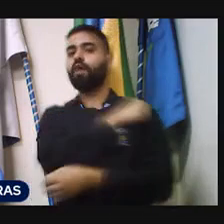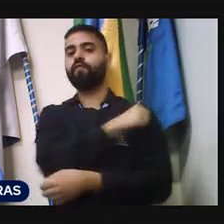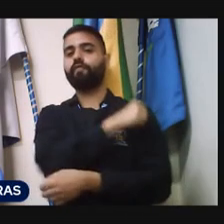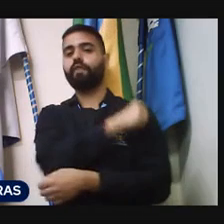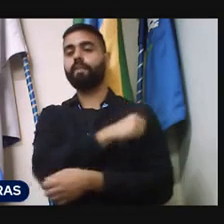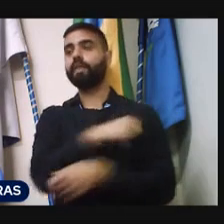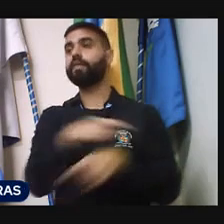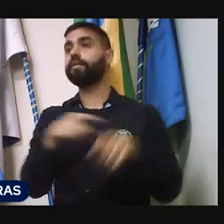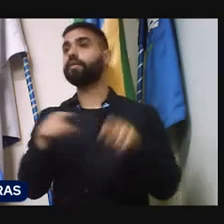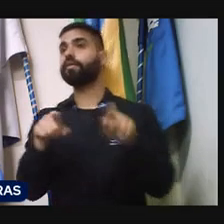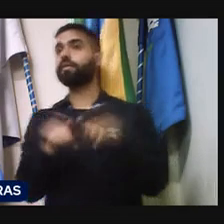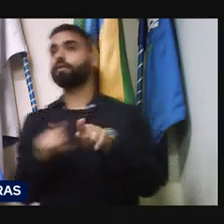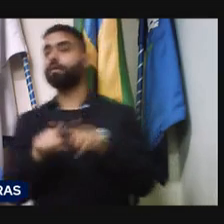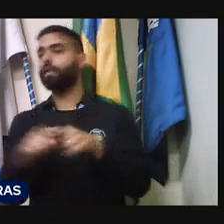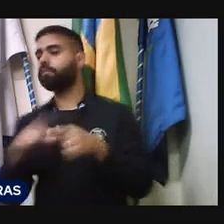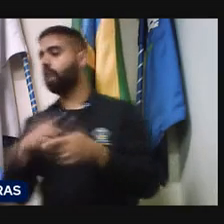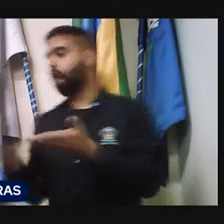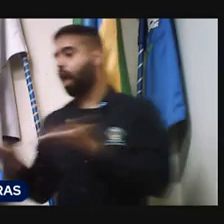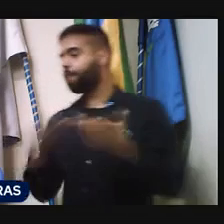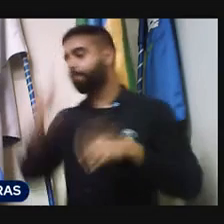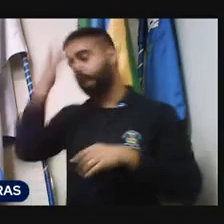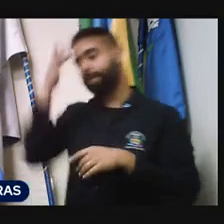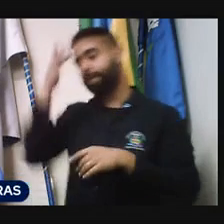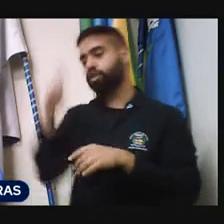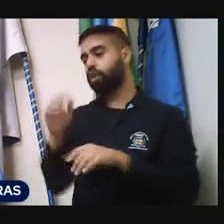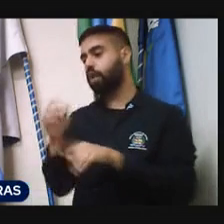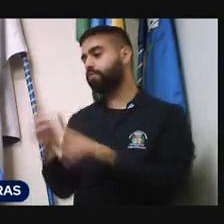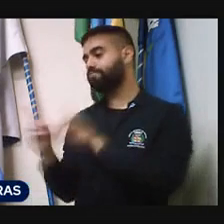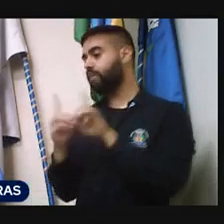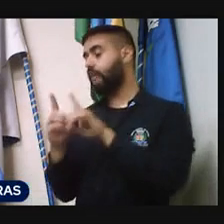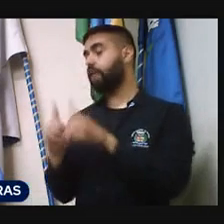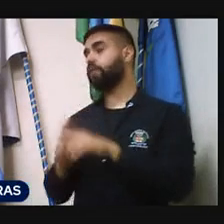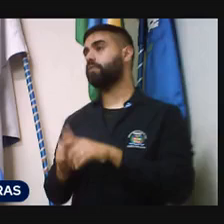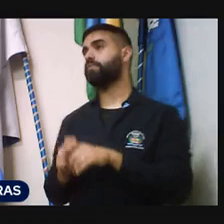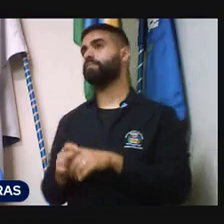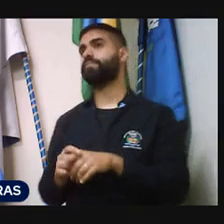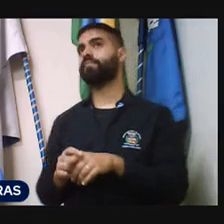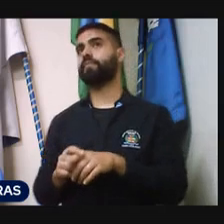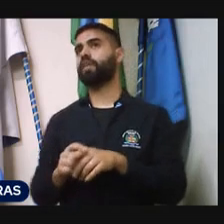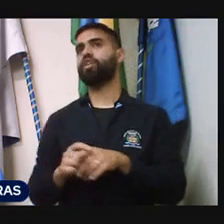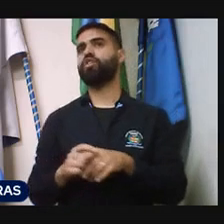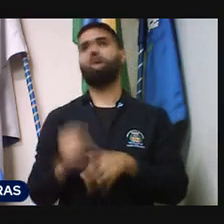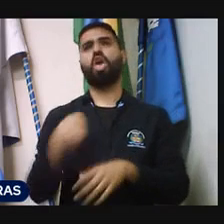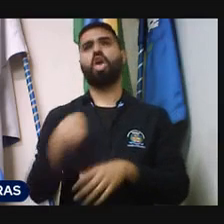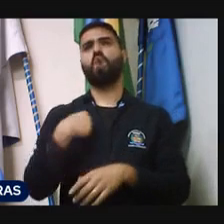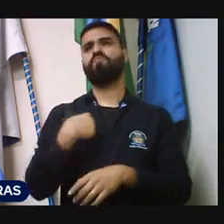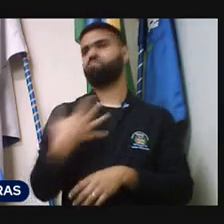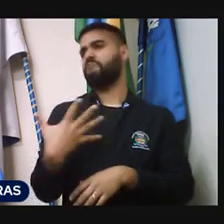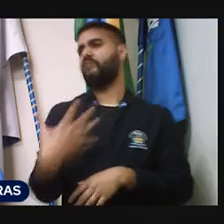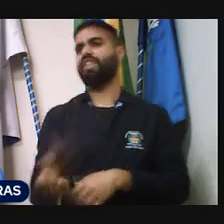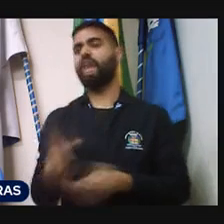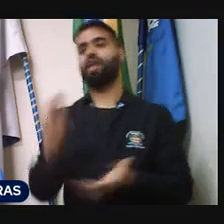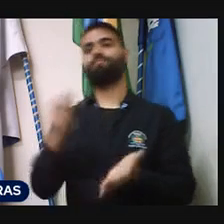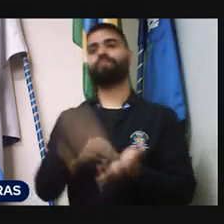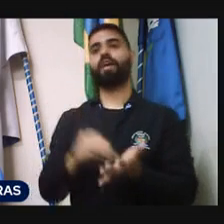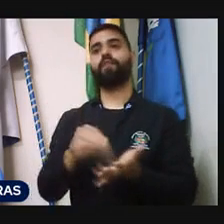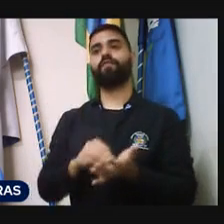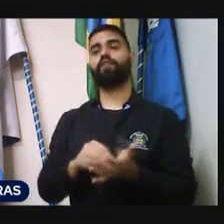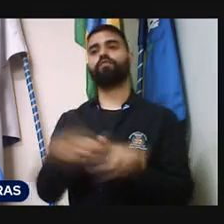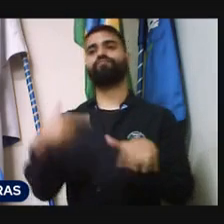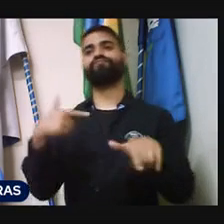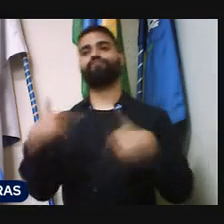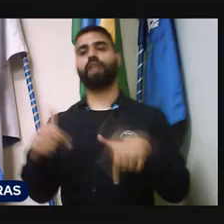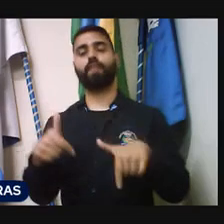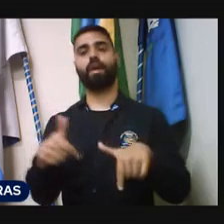e a recepcionista no posto de saúde da Biquinha nós não vamos tolerar ausência de